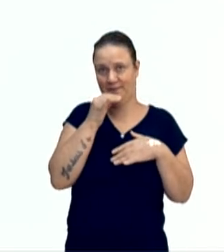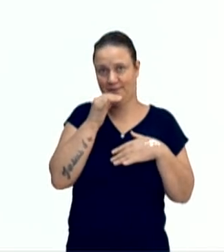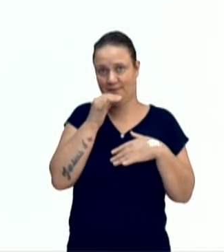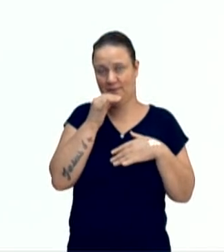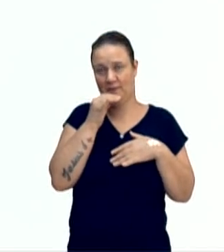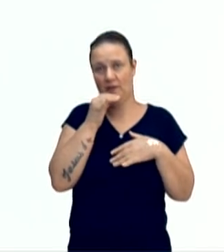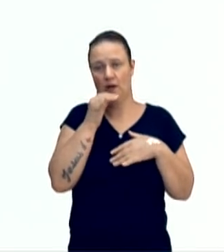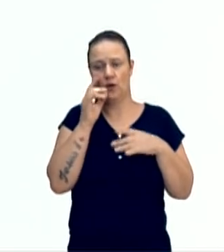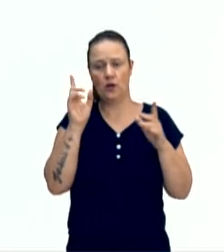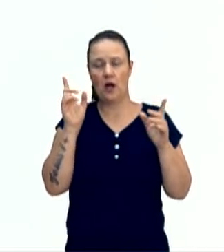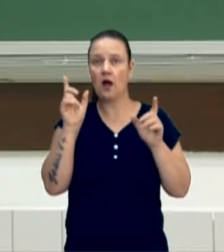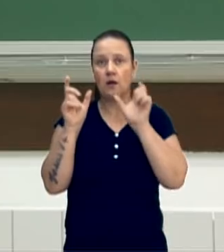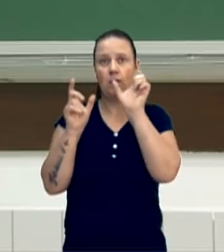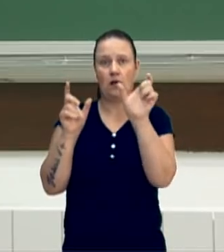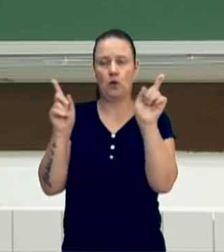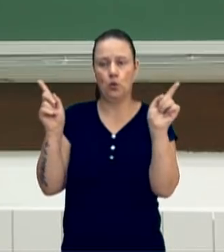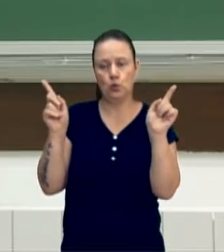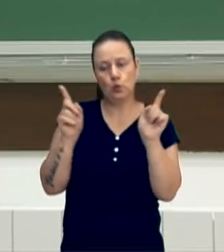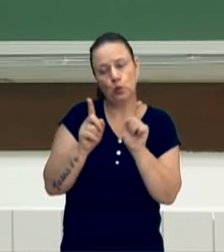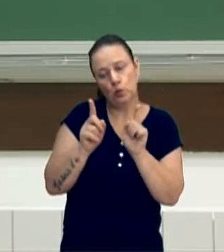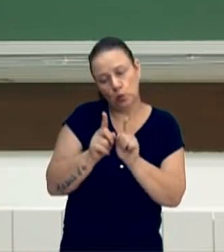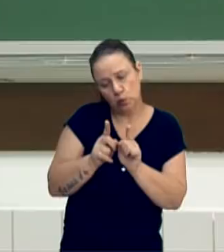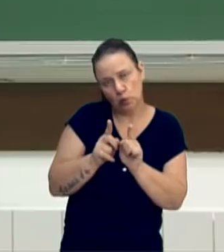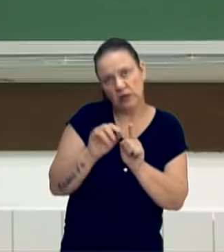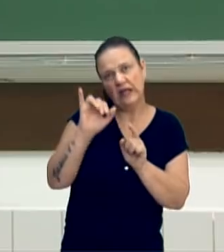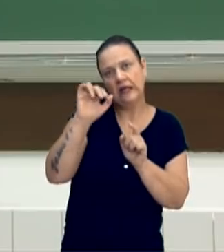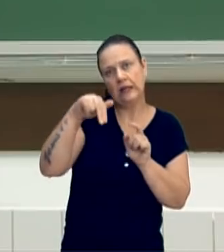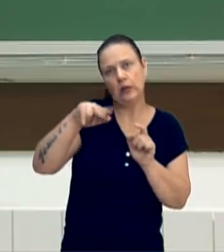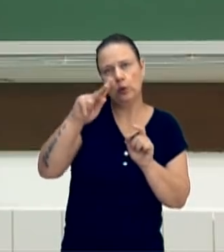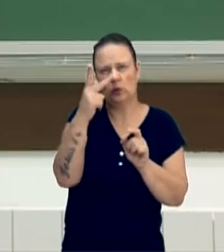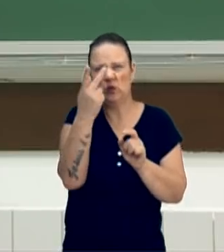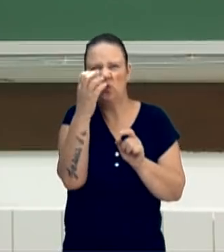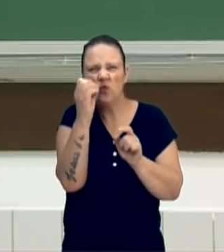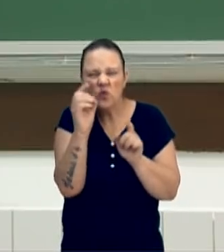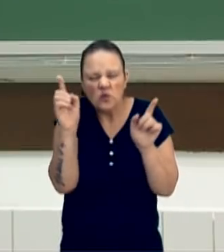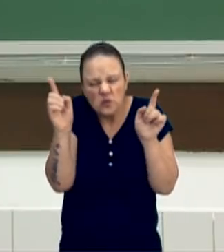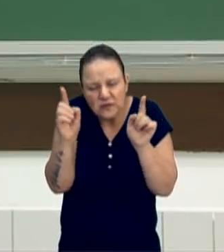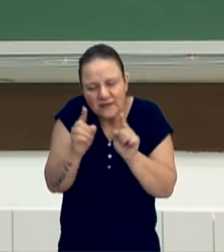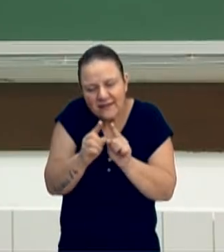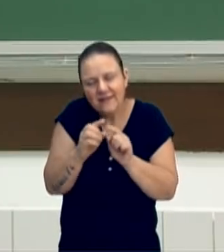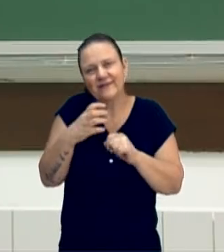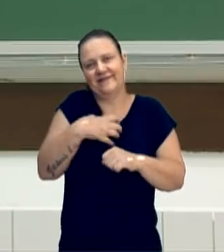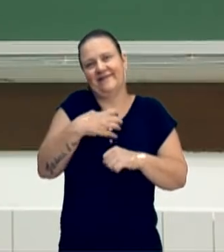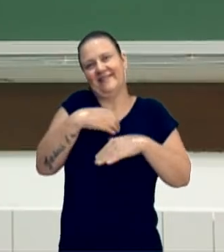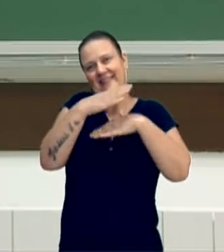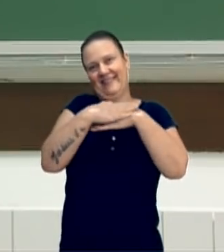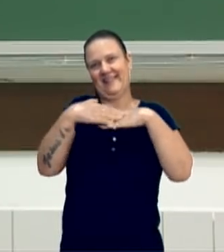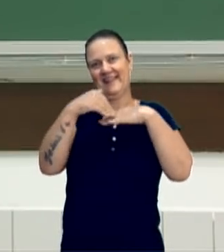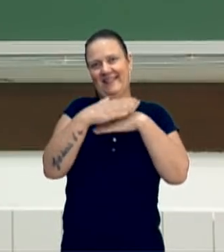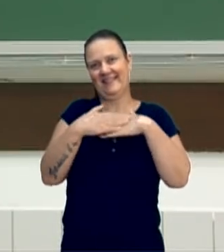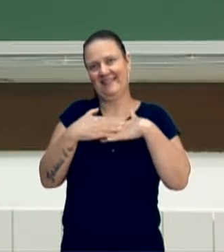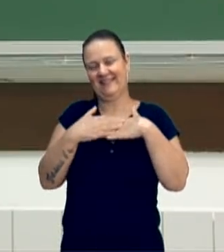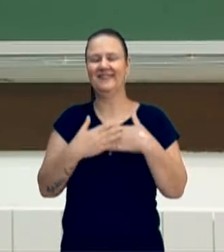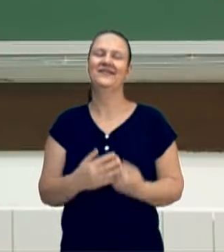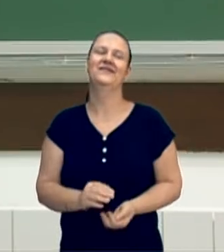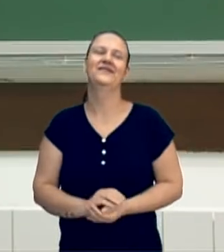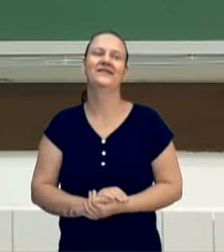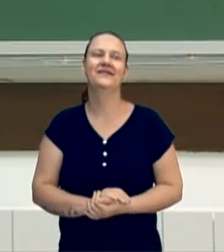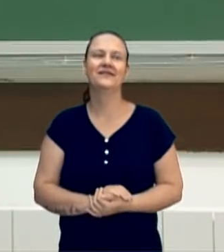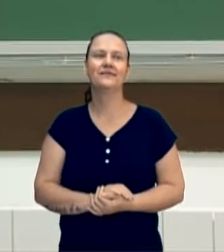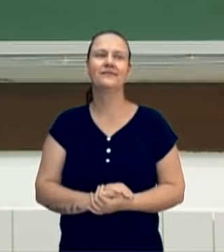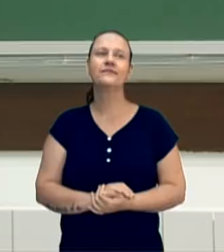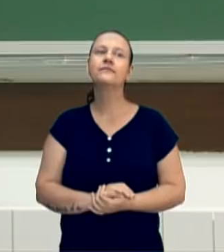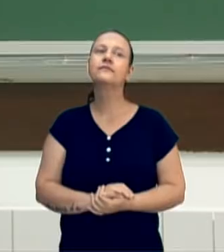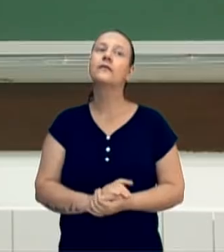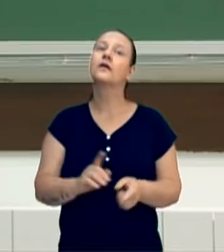diminutivo ele tem essa função para que a gente possa se referir a uma pessoa de uma forma carinhosa. Tudo bem? Ok?